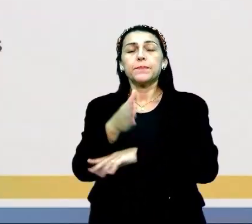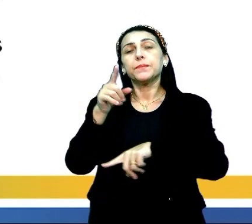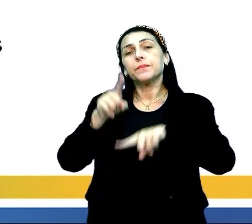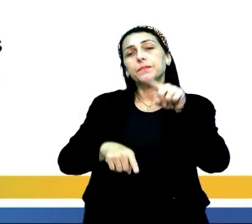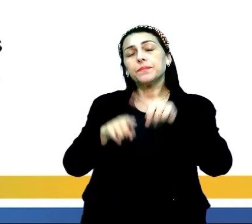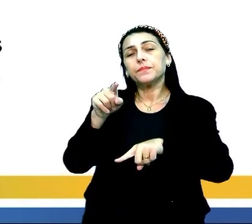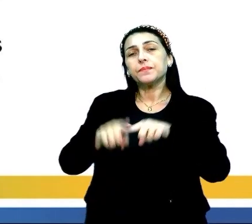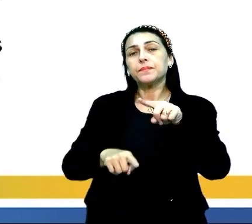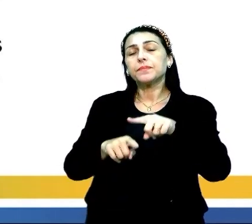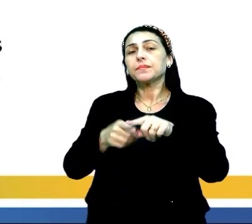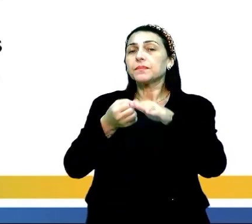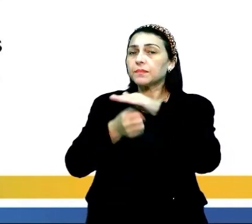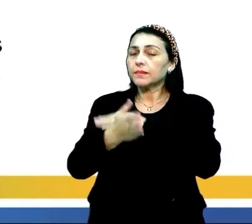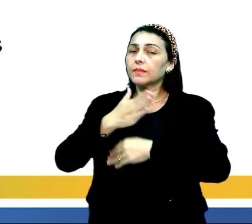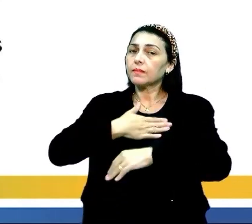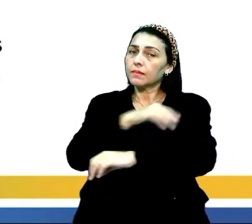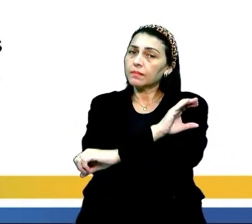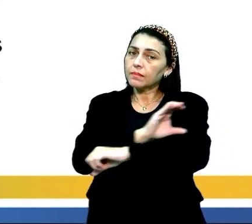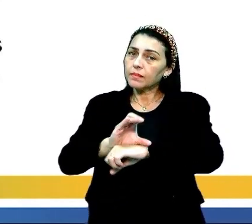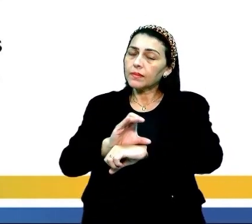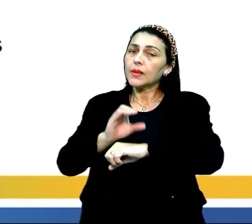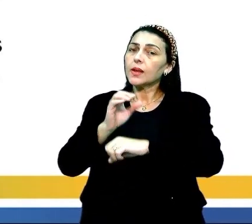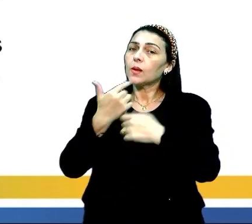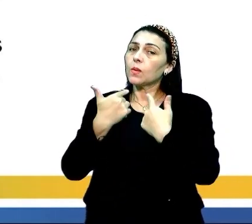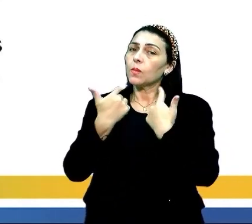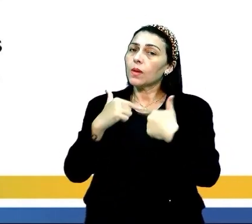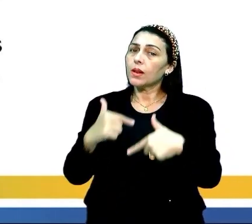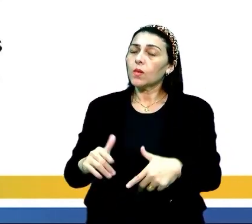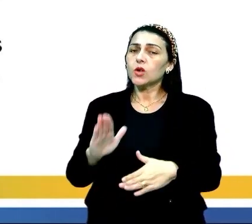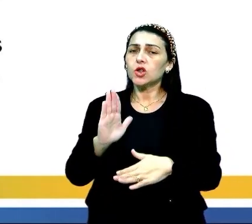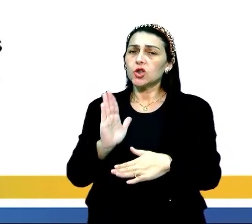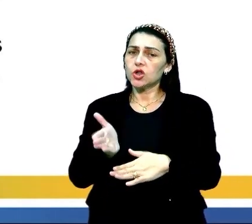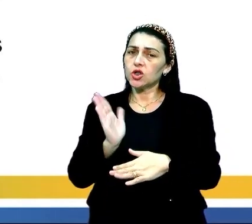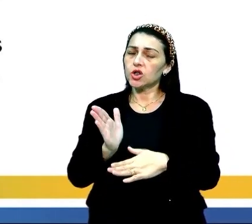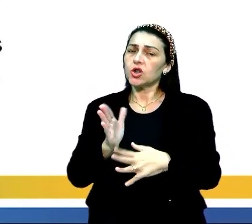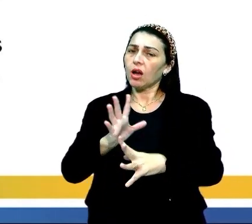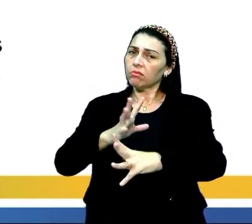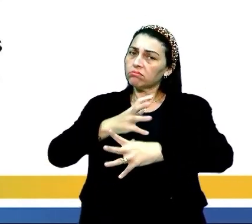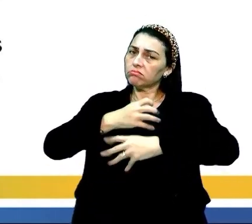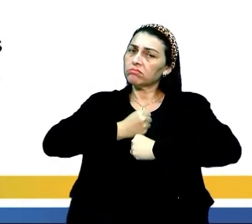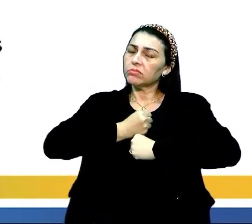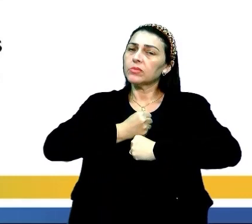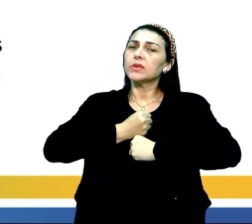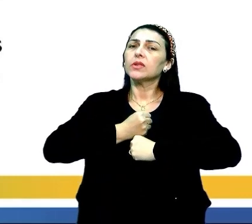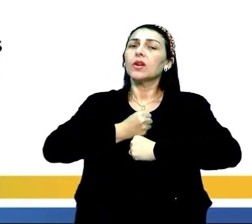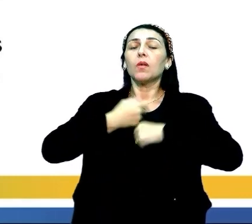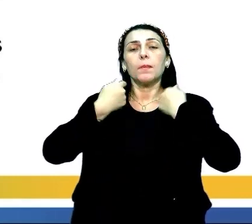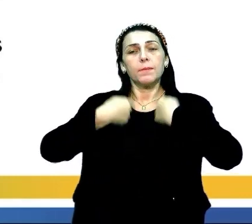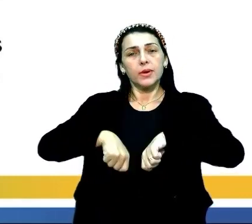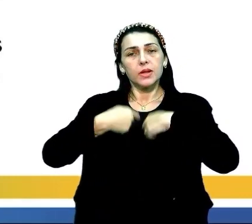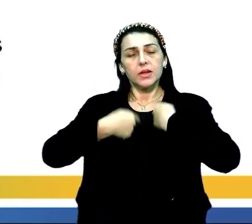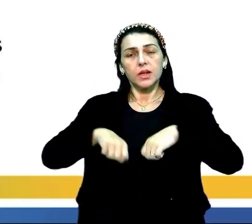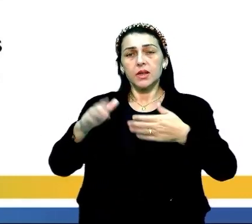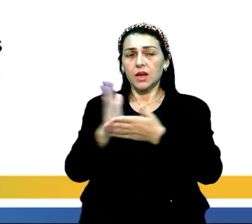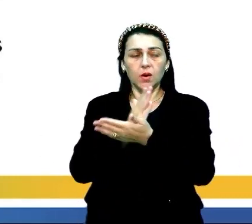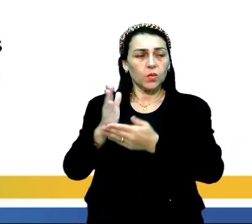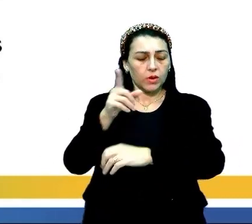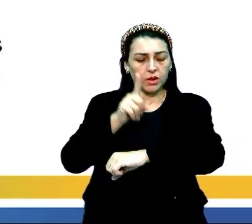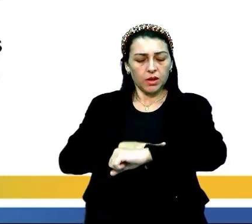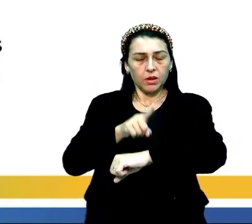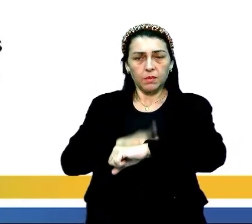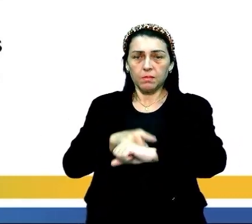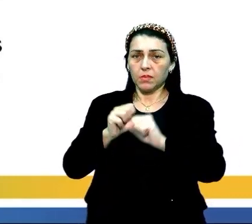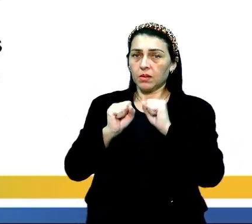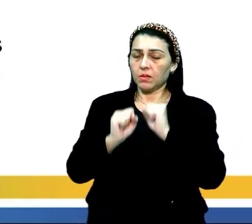objeto inserido na minha cultura, em uma linguagem que eu já convencionei dominar, eu vou precisar de algum tempo para